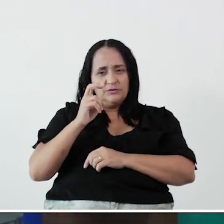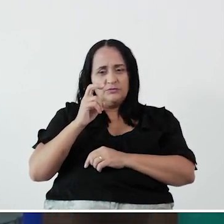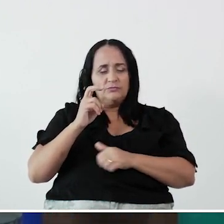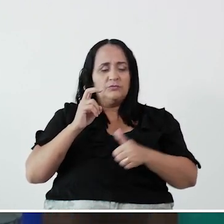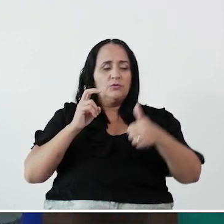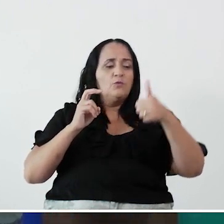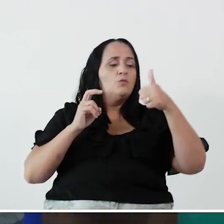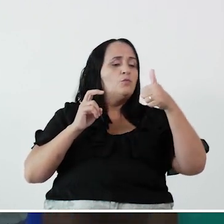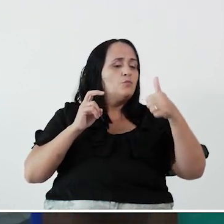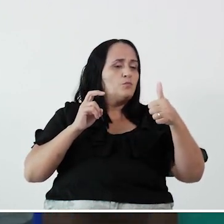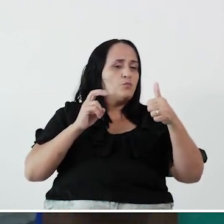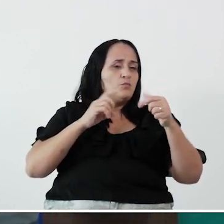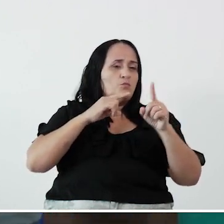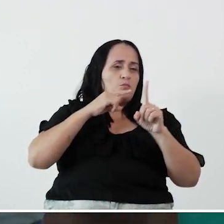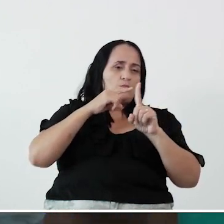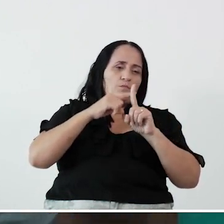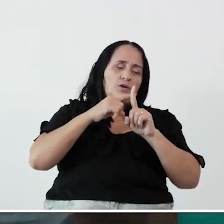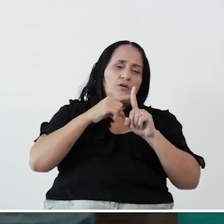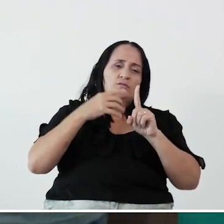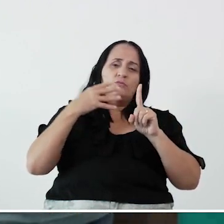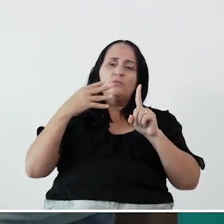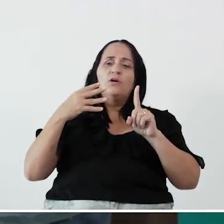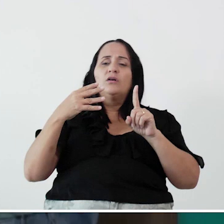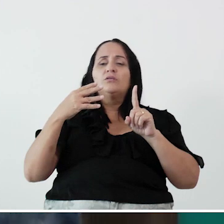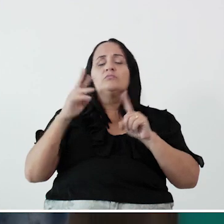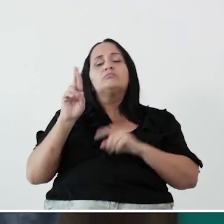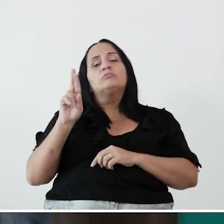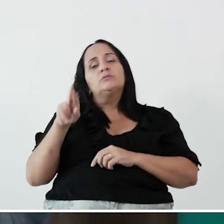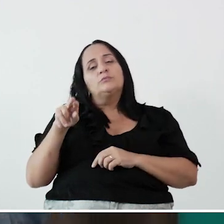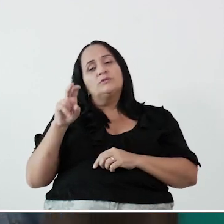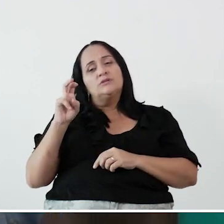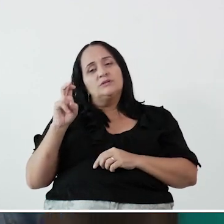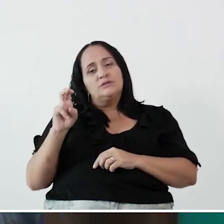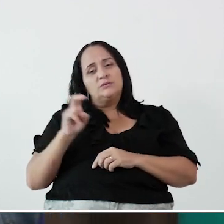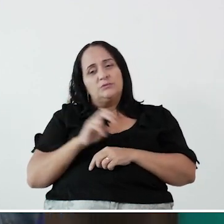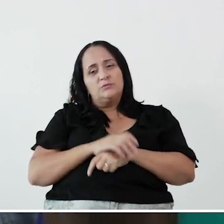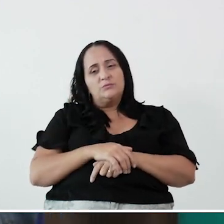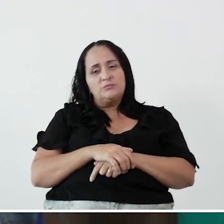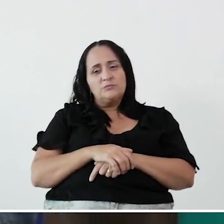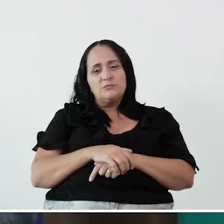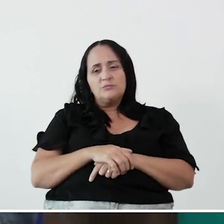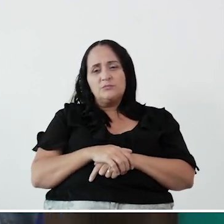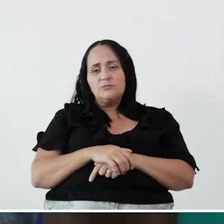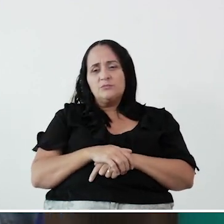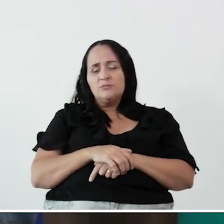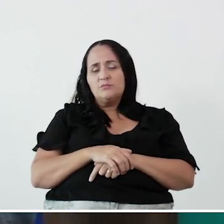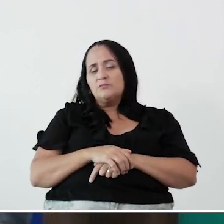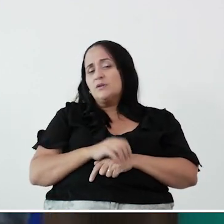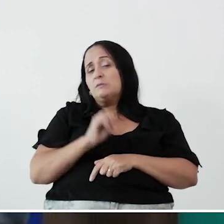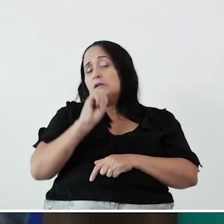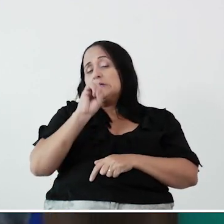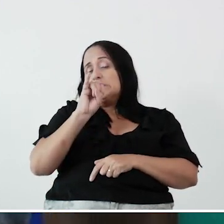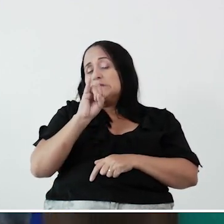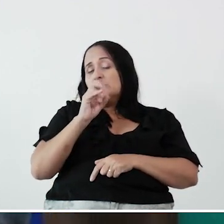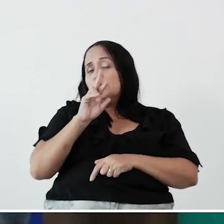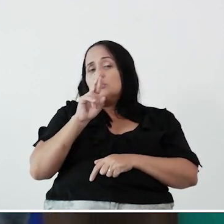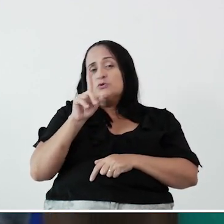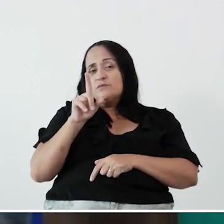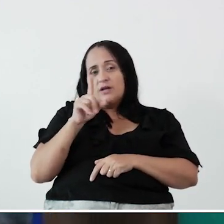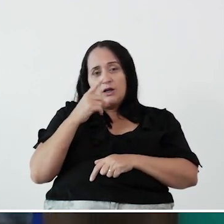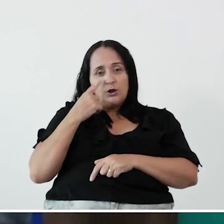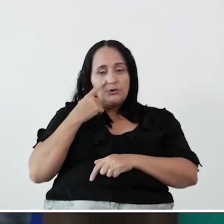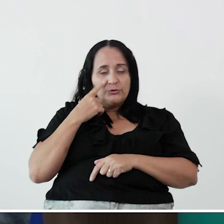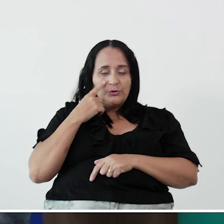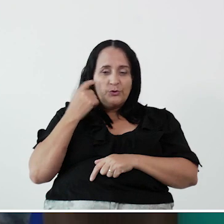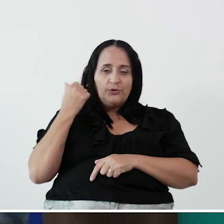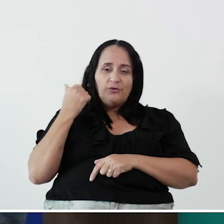mais 4 mais 5. Então vamos ver um caso diferente. E se eu tivesse 2, vou colocar